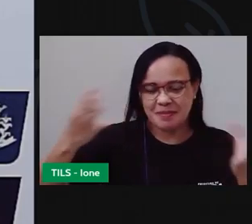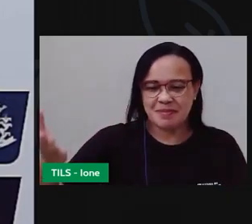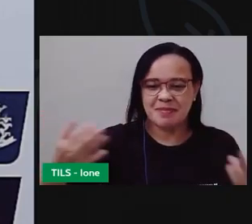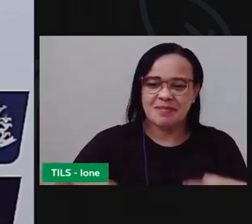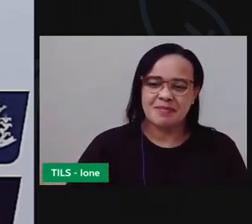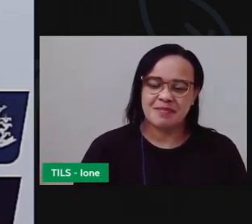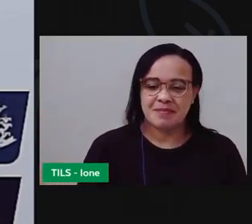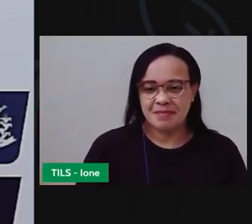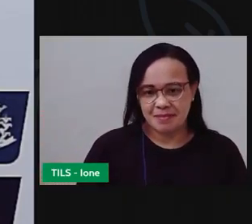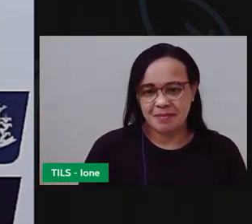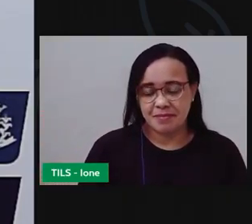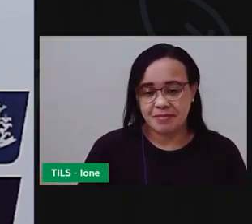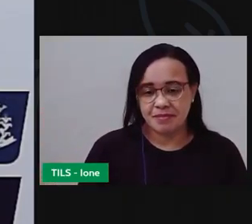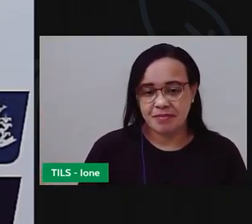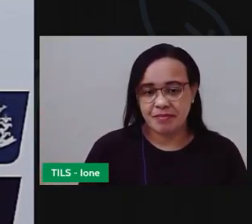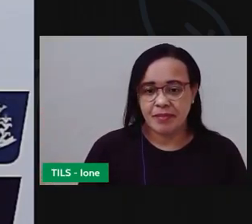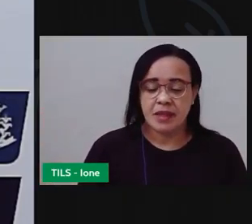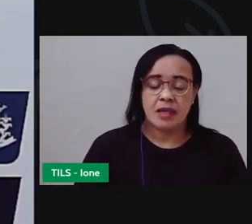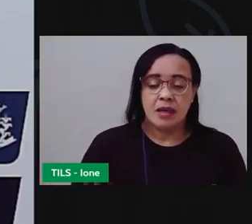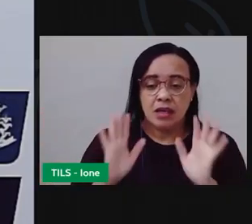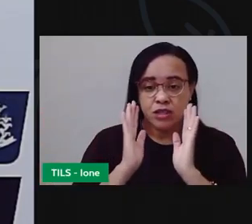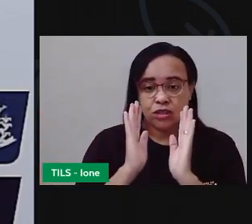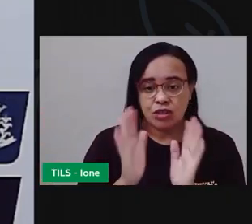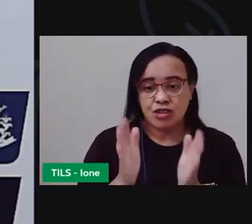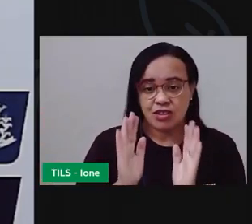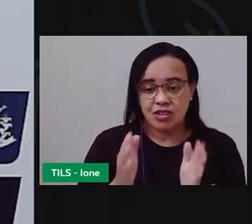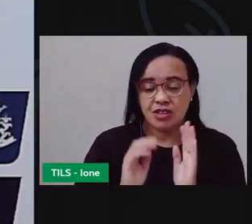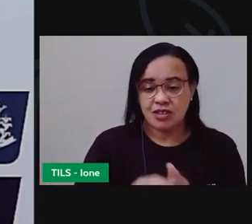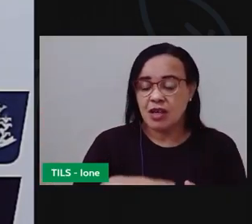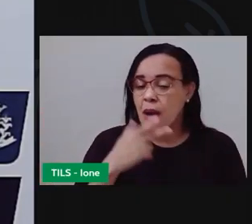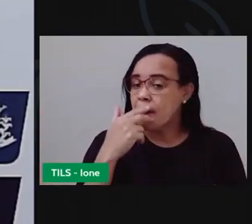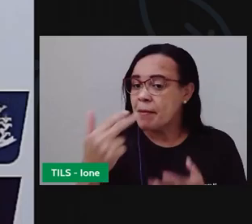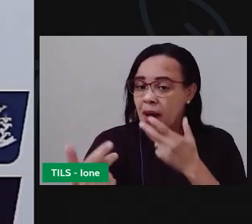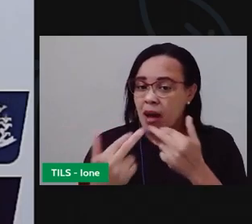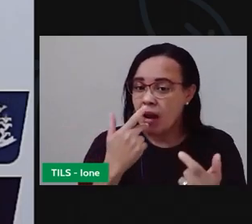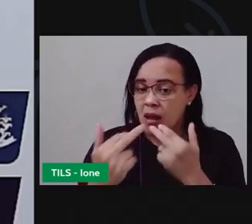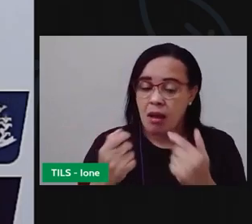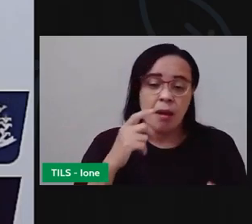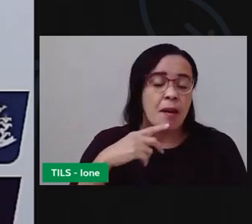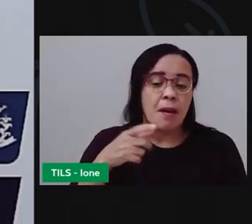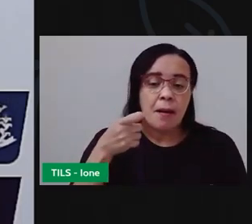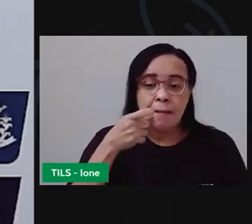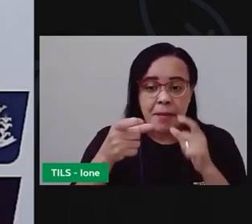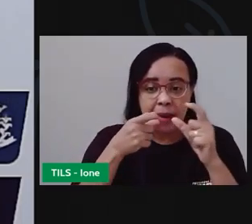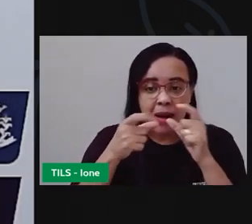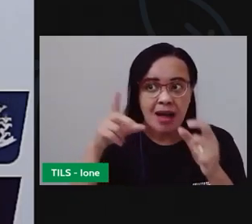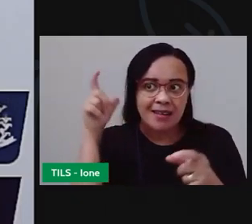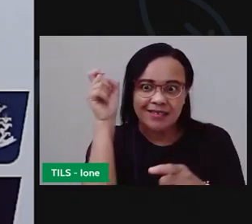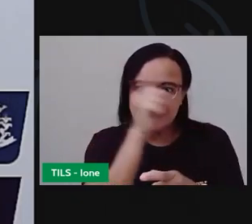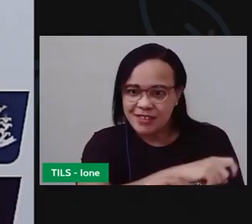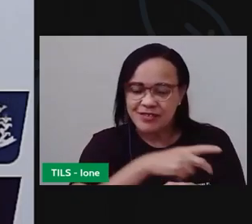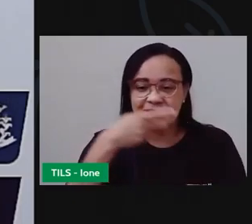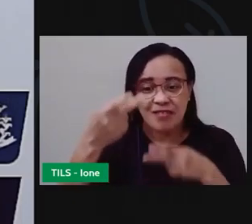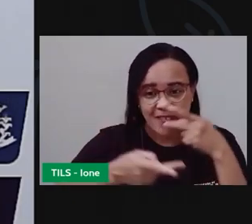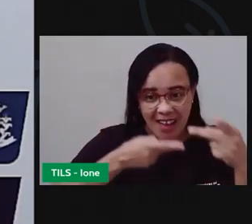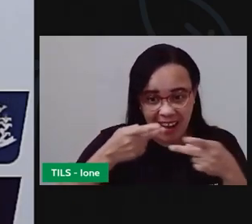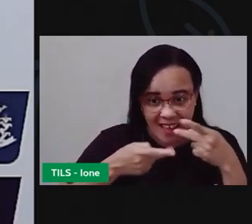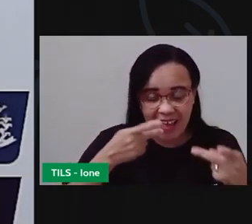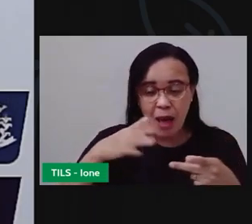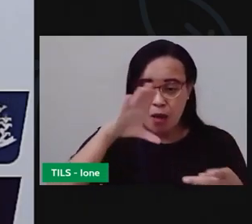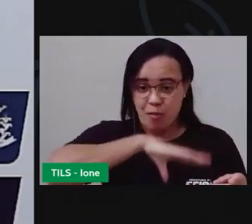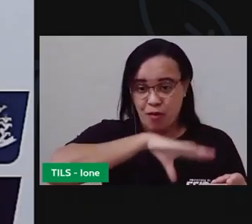Então, querido, eu deixei aí alguns trava-línguas que a gente fez, que tem a presença da letra R.